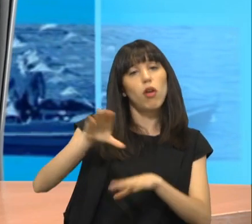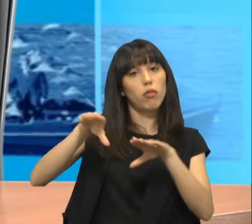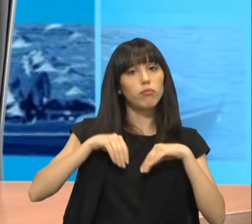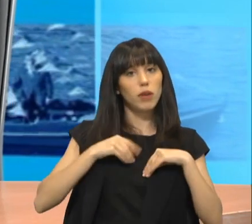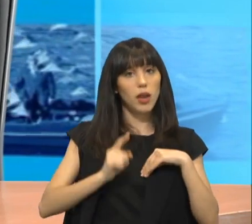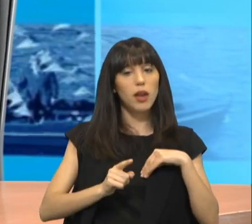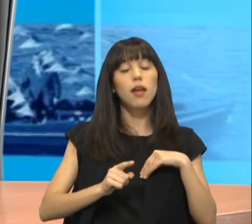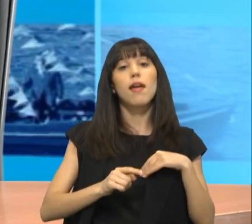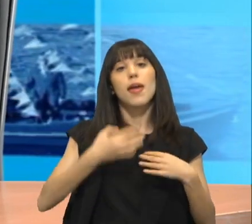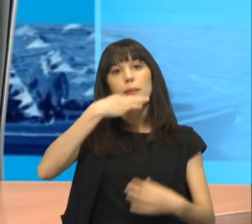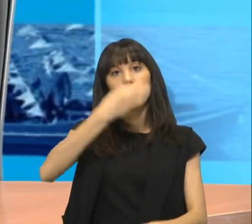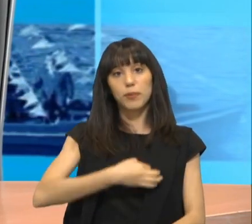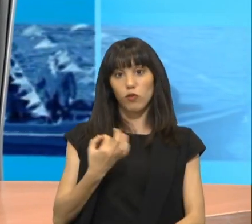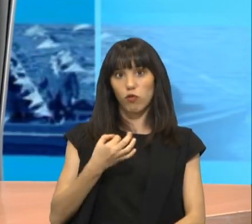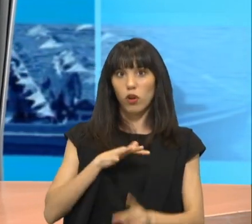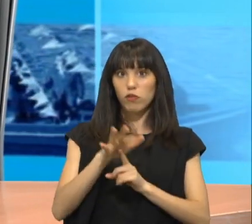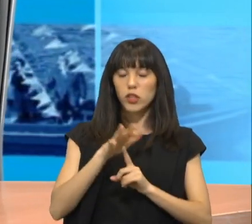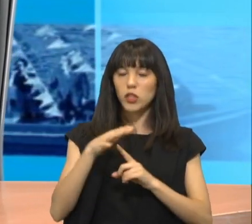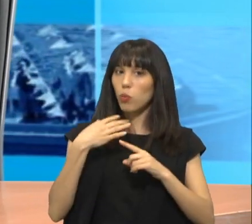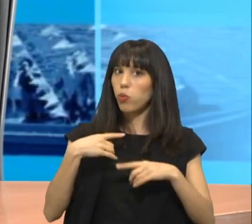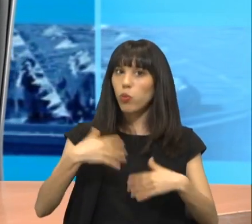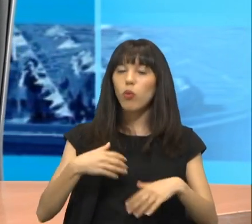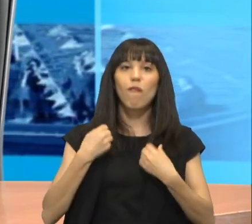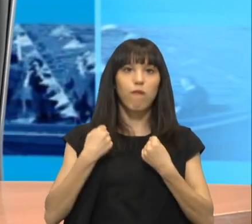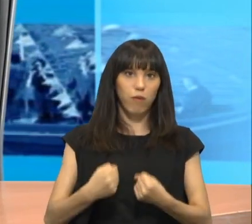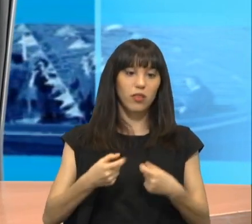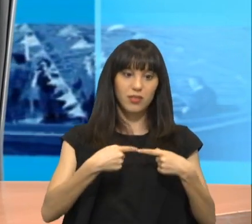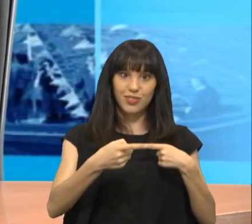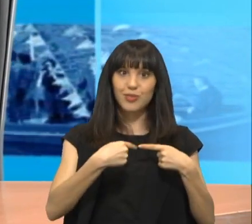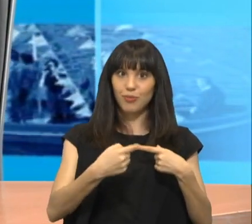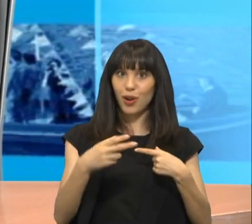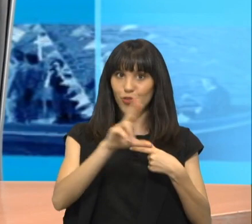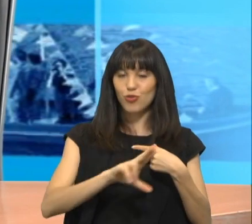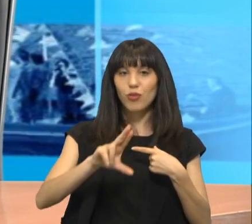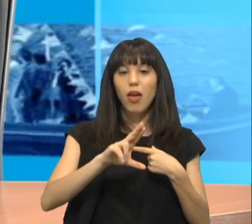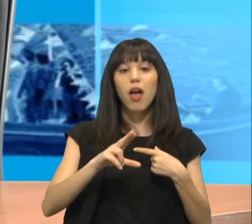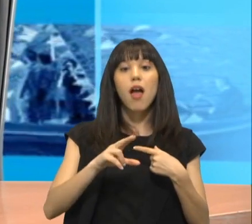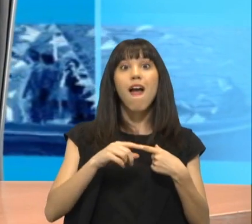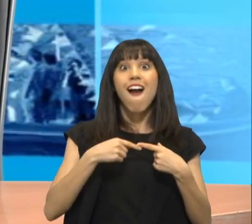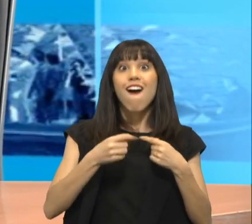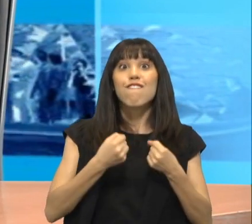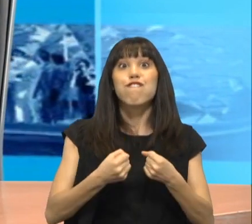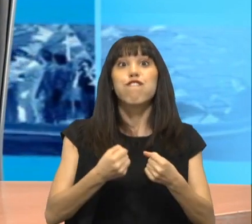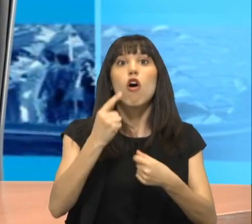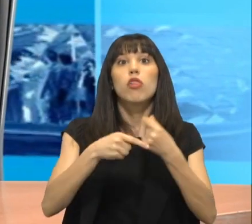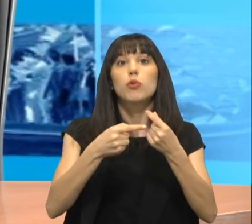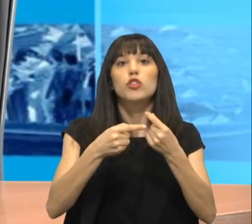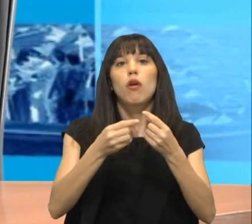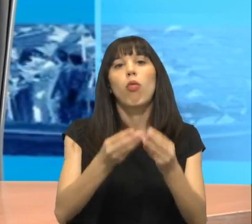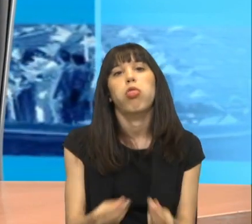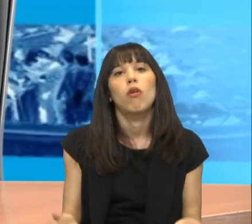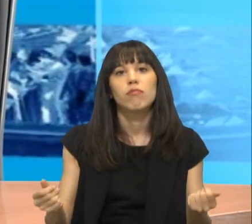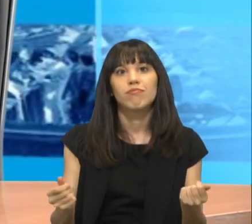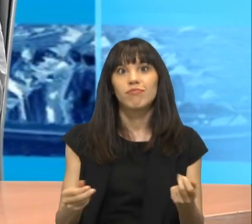esse impacto, que é tremendo na semana da jornada, não se esvazia como um balão muito rapidamente nos meses seguintes. Portanto,